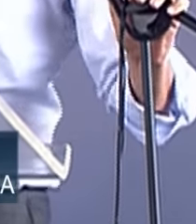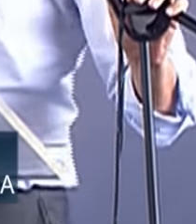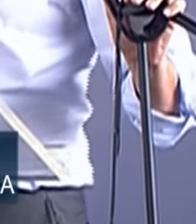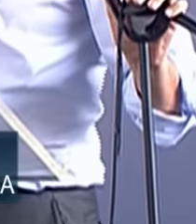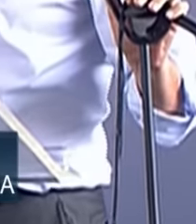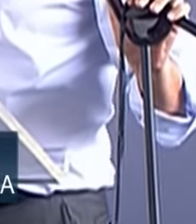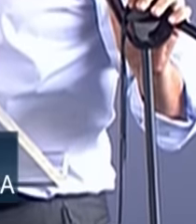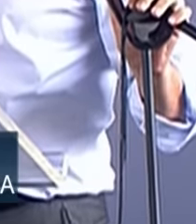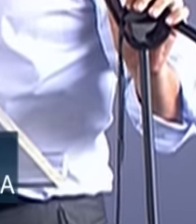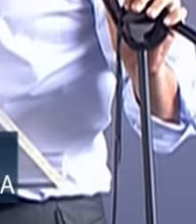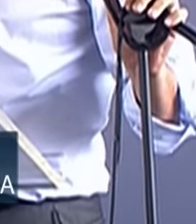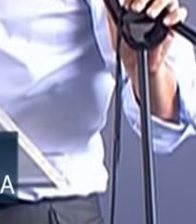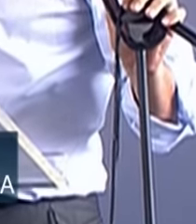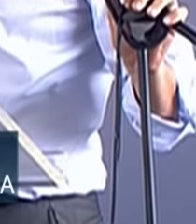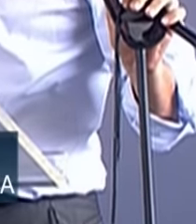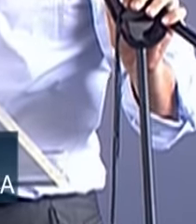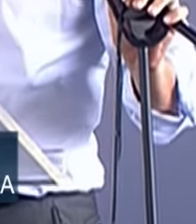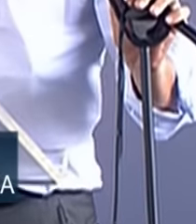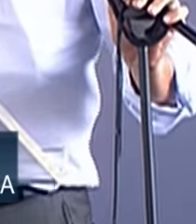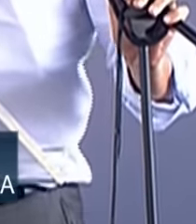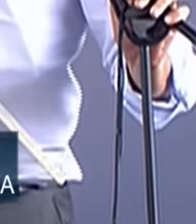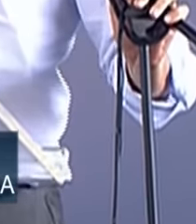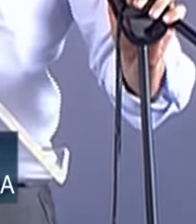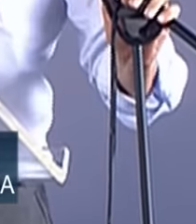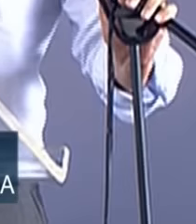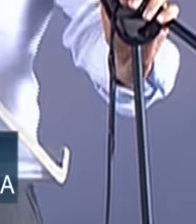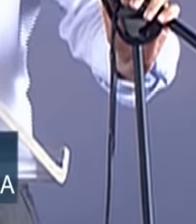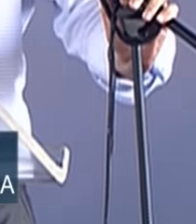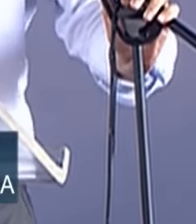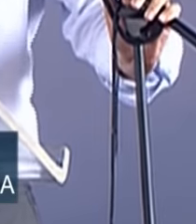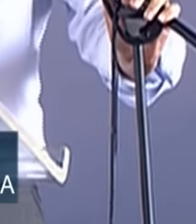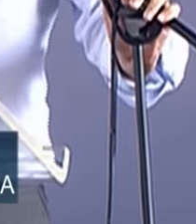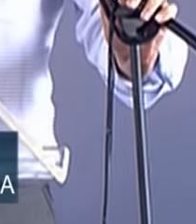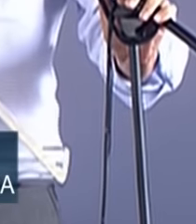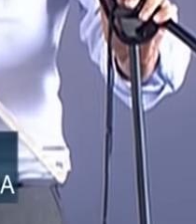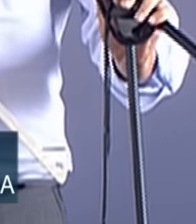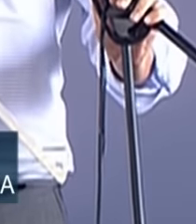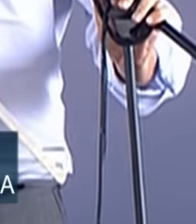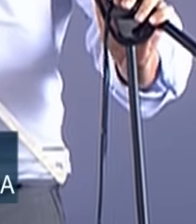Isaac, você não deu café à turma aí, não? Bom dia!